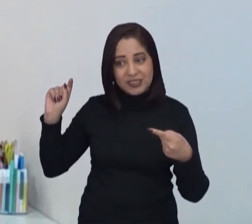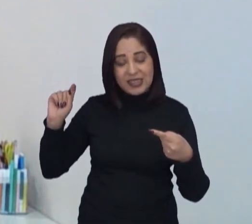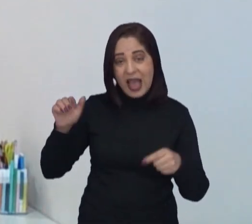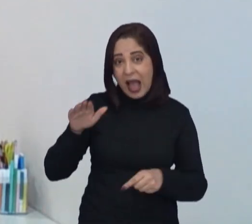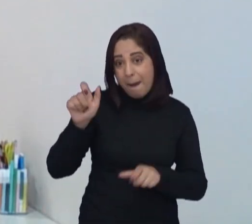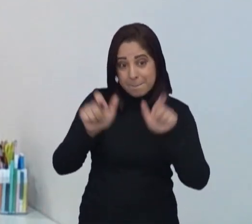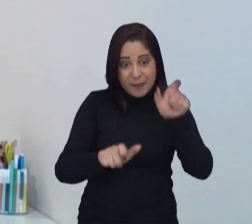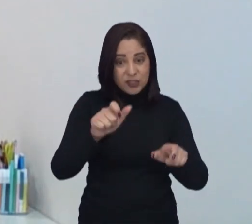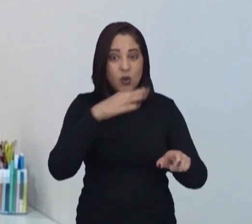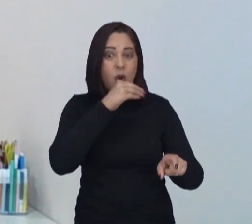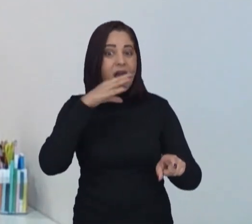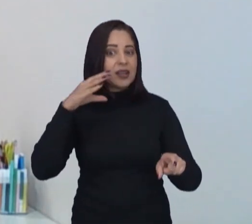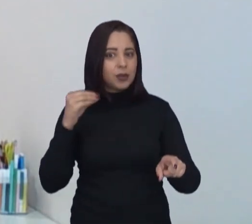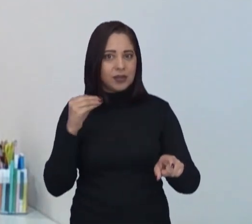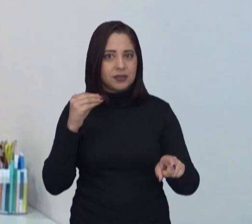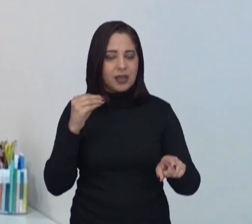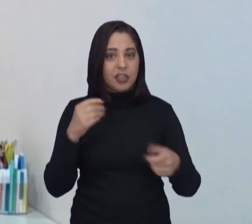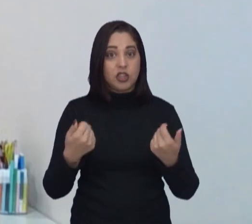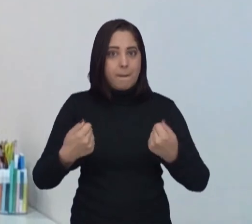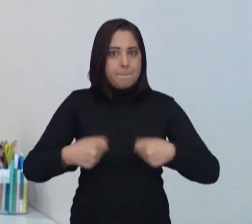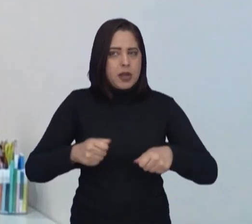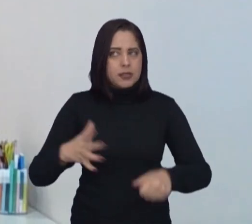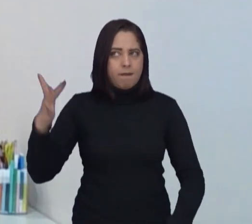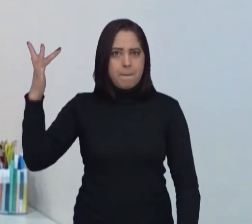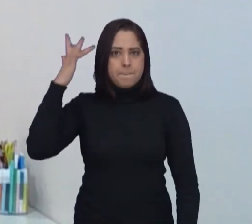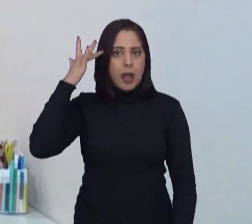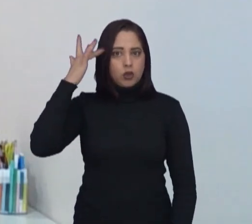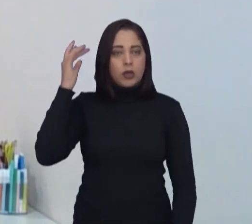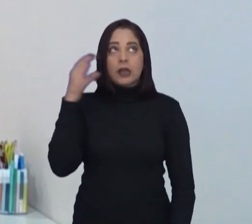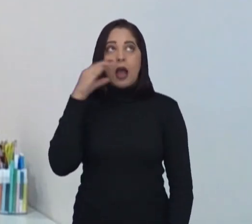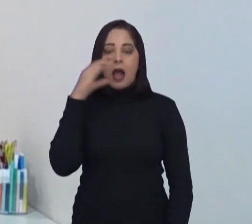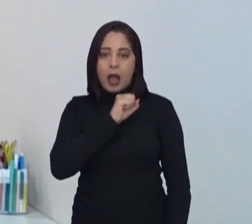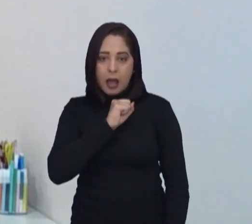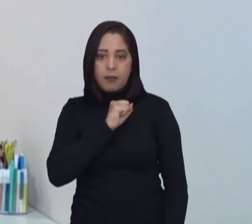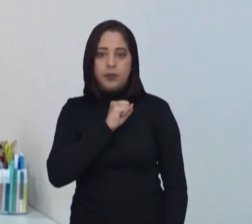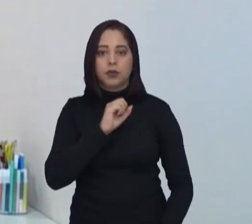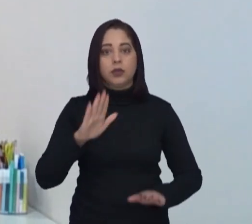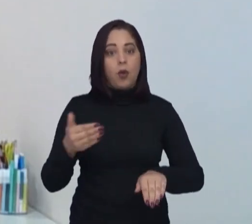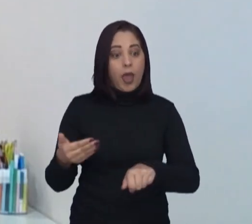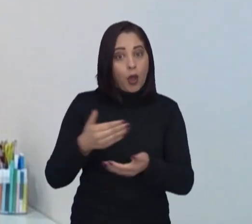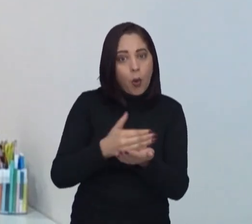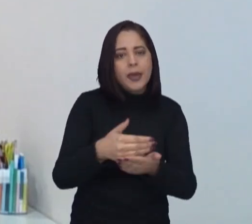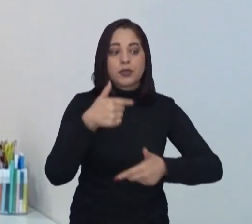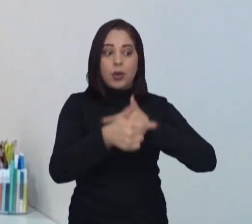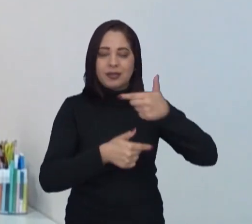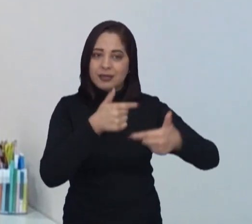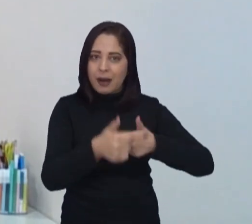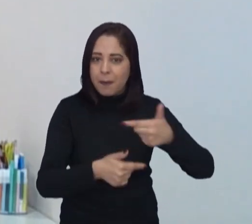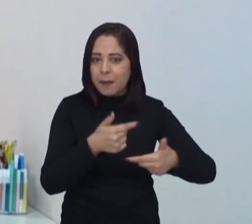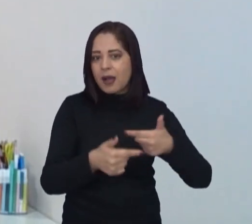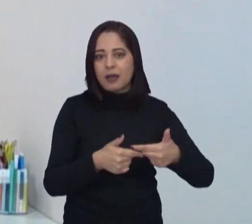adolescentes, eles tinham que se tornar adultos, vamos colocar dessa forma, muito cedo. Então, muito cedo, eles começavam a trabalhar, muitas